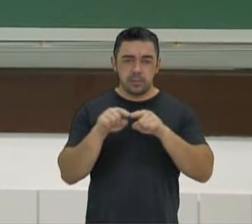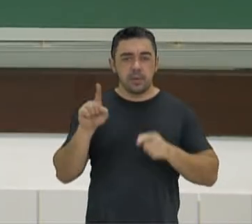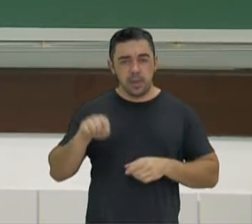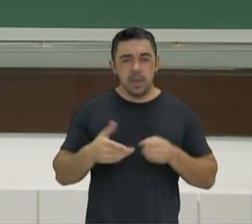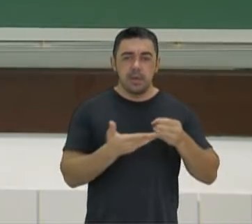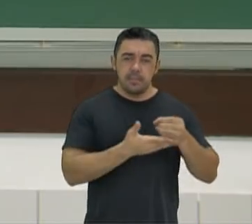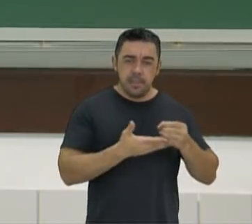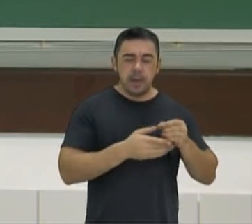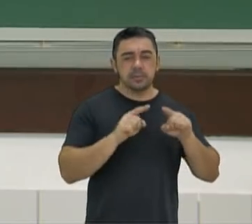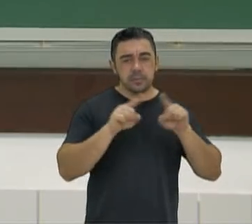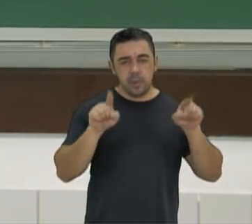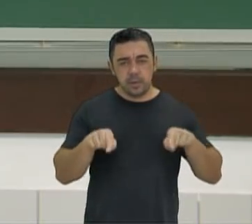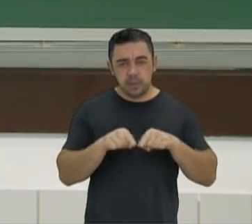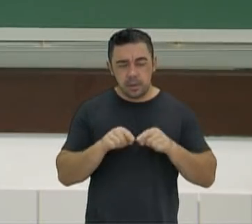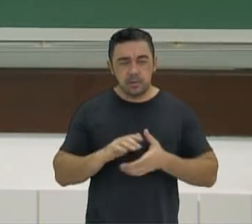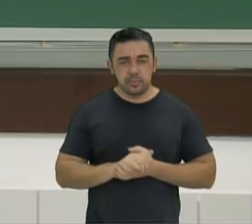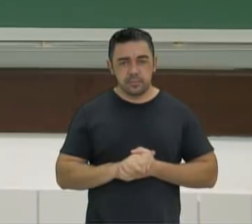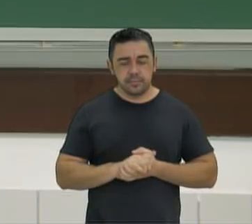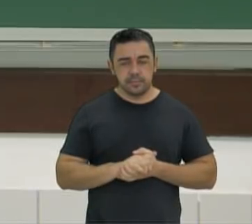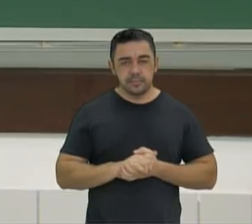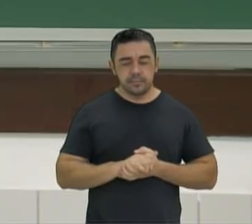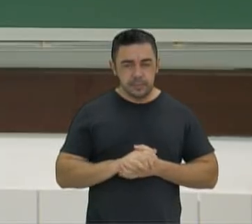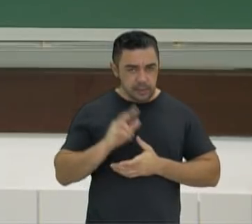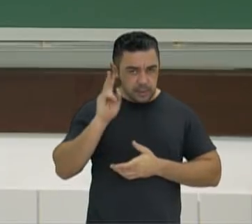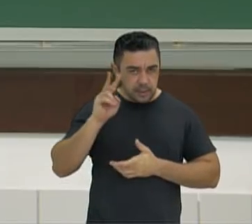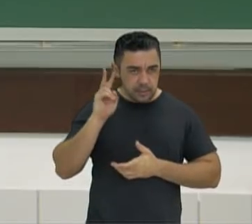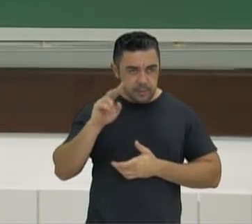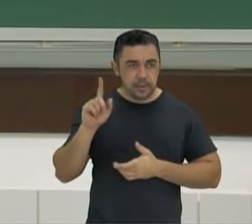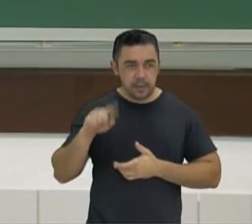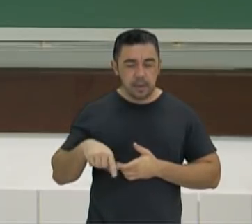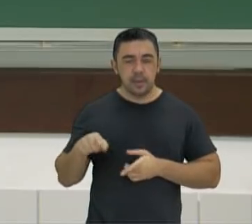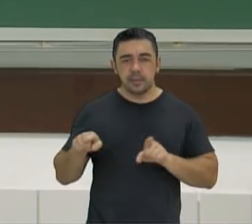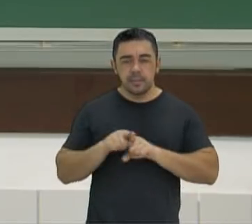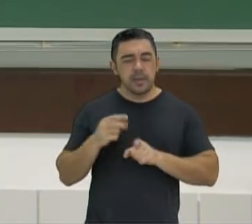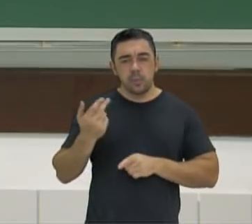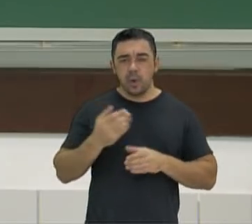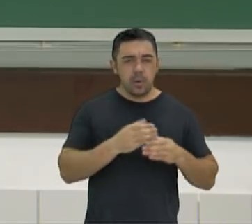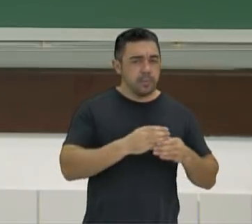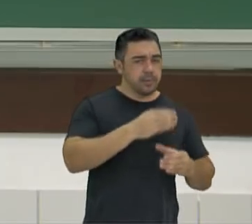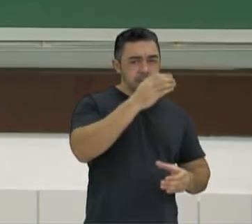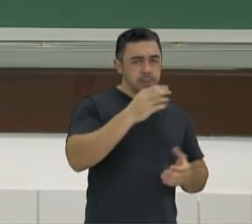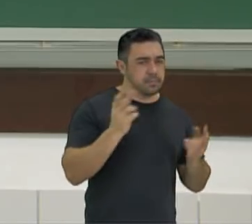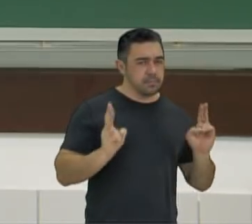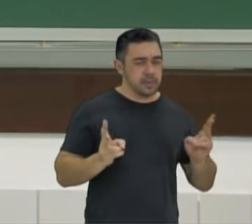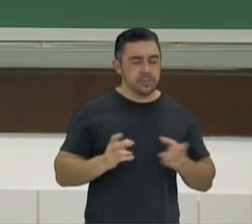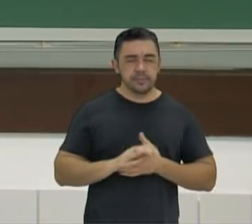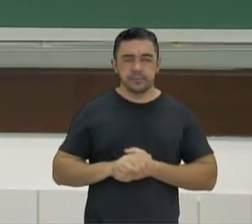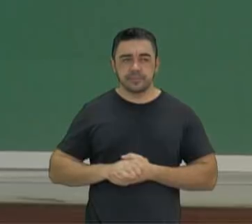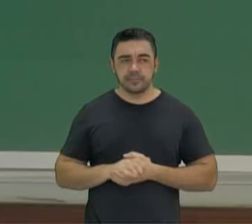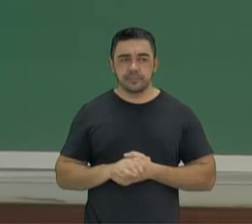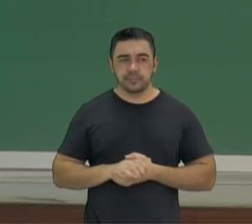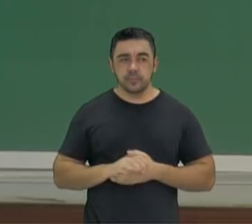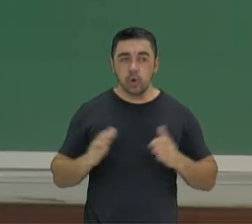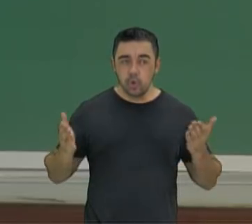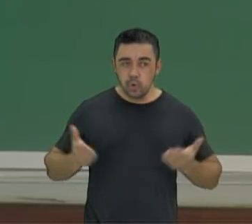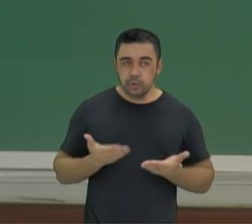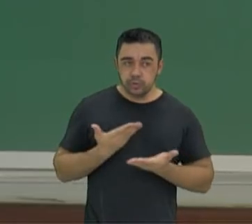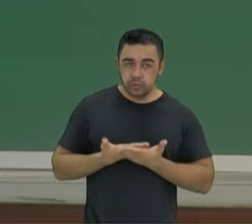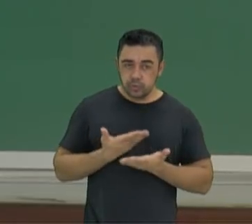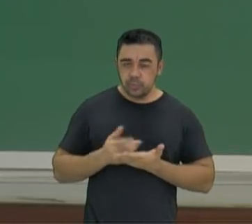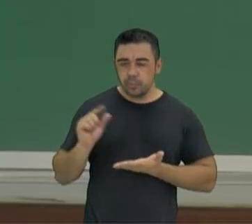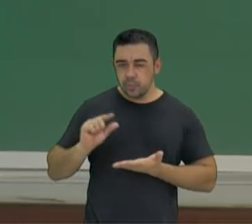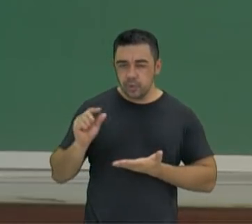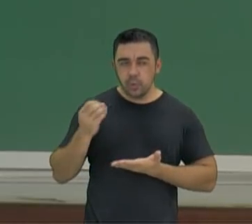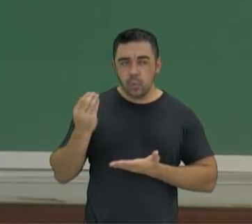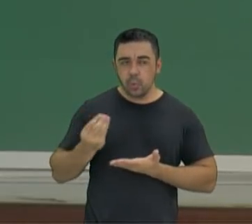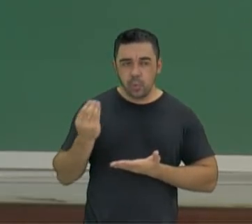de base quadrangular. Lembram dos prismas? É a mesma coisa, mesmo raciocínio. Hoje nós vamos estudar sobre